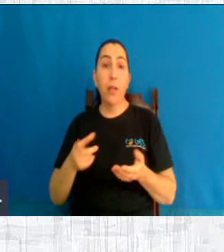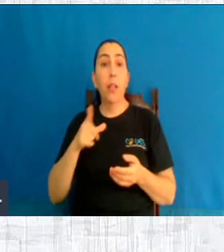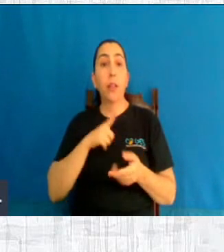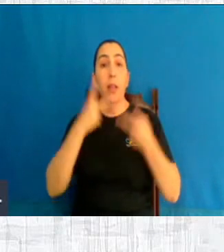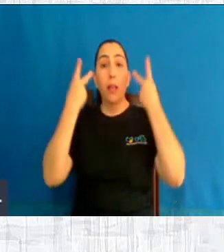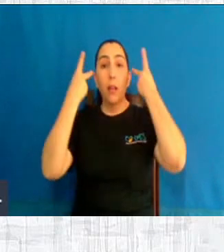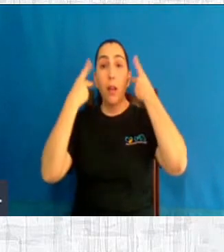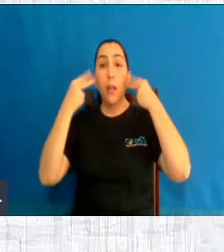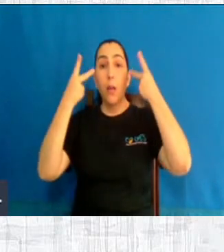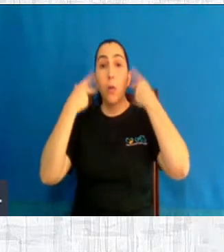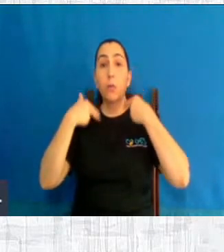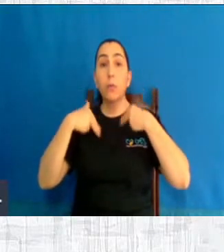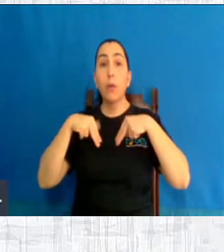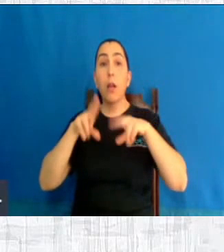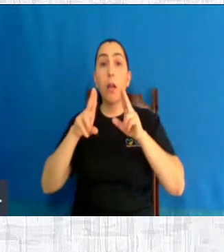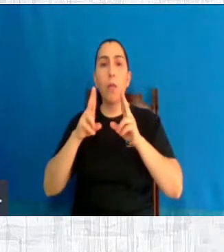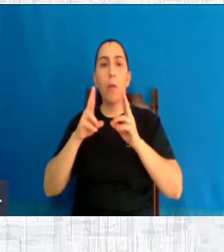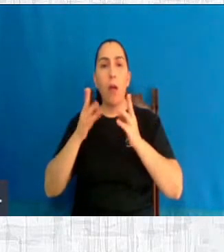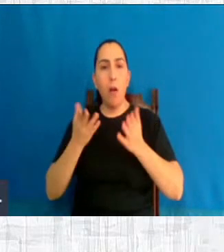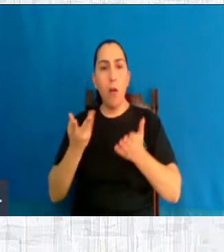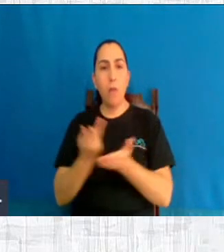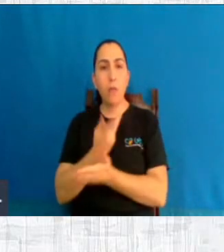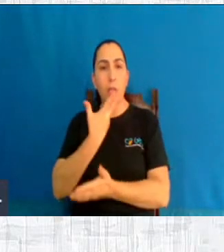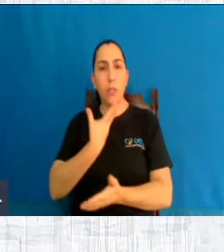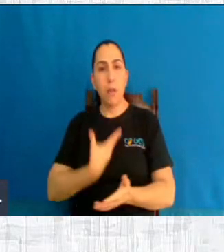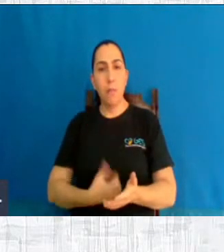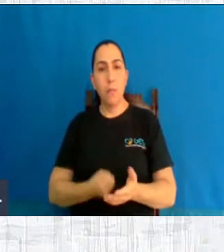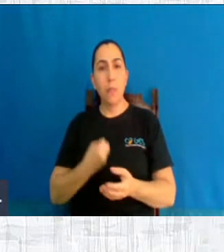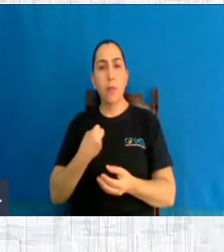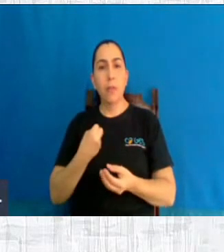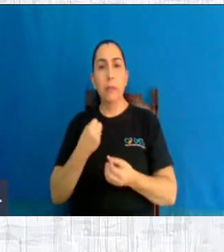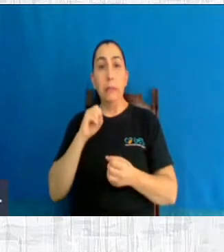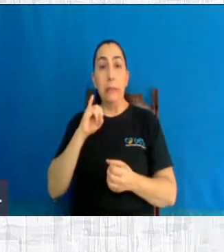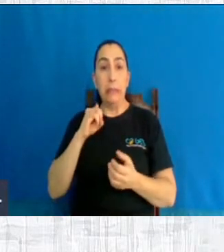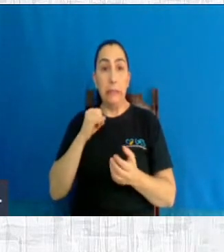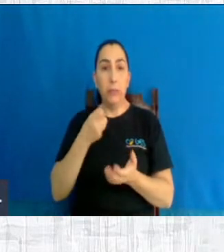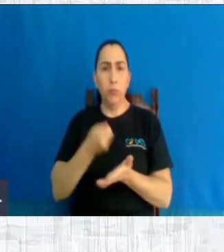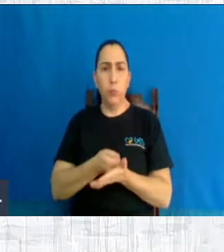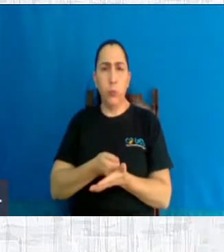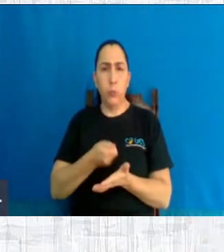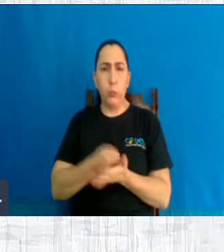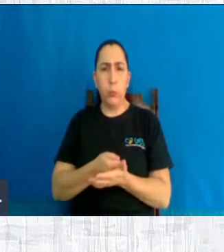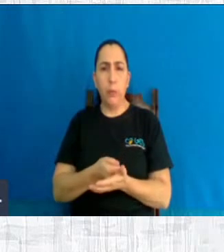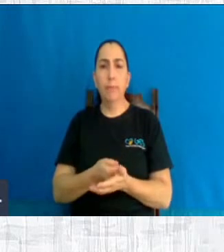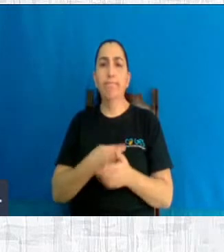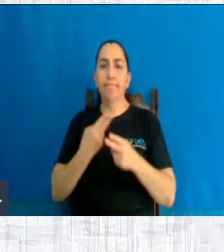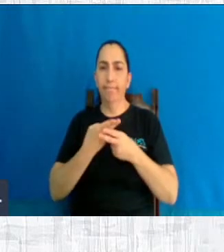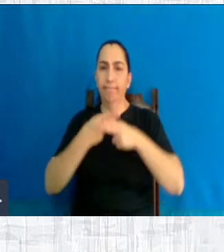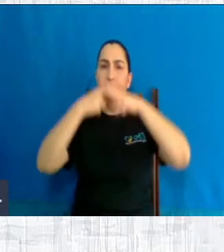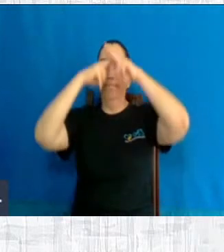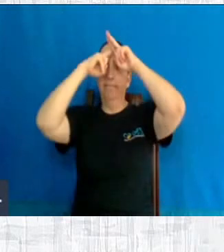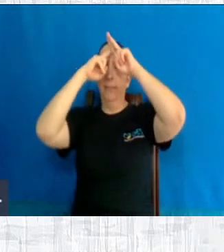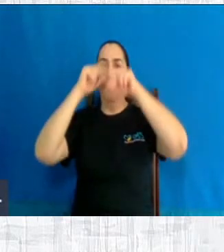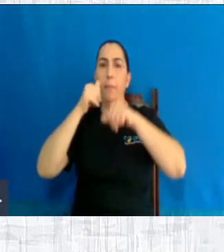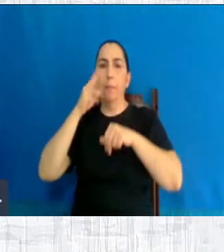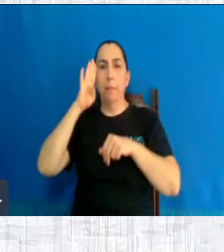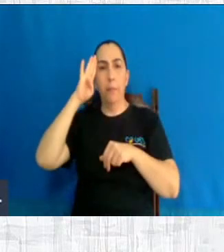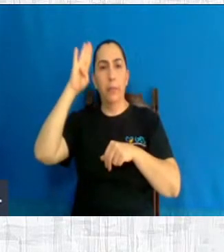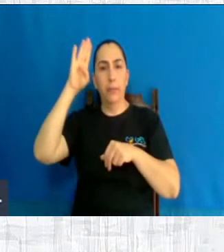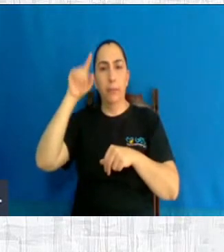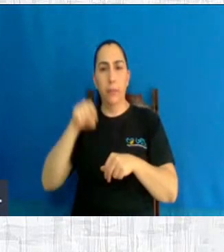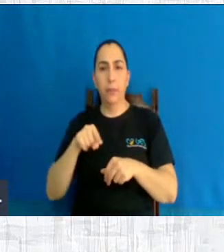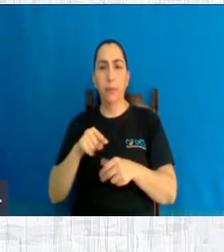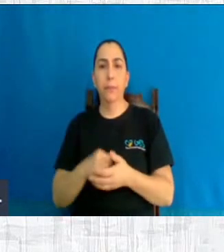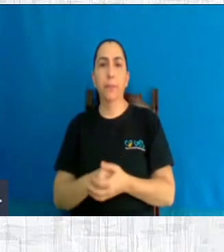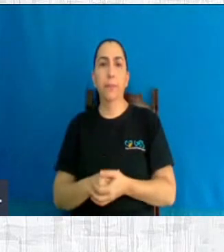espontâneos geram traumas, imagina o aborto provocado. Não é? Mito 17, não é possível doar o bebê.